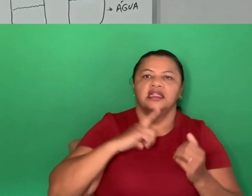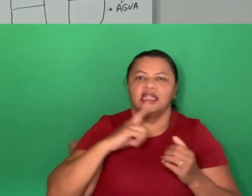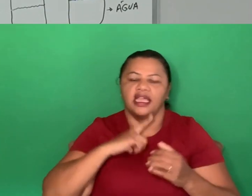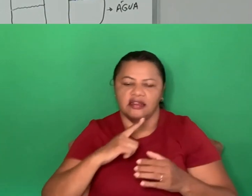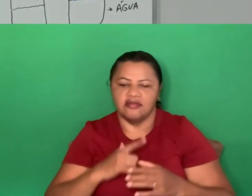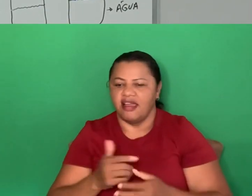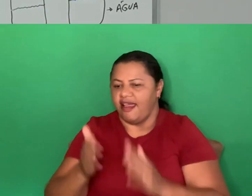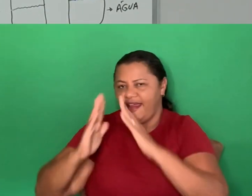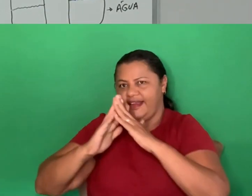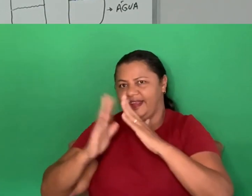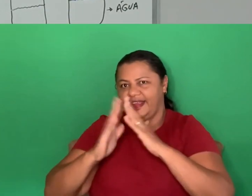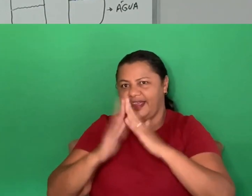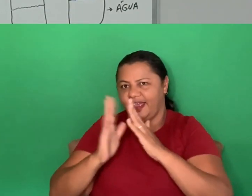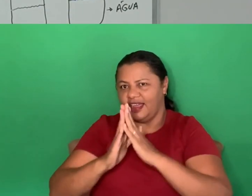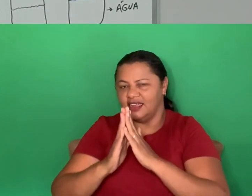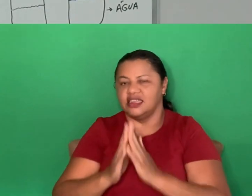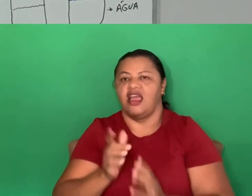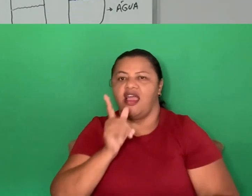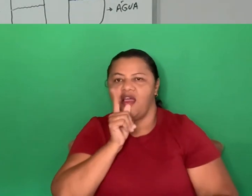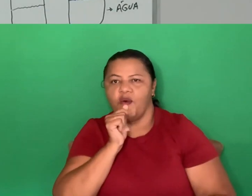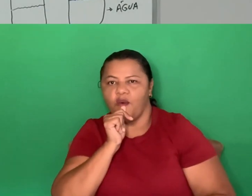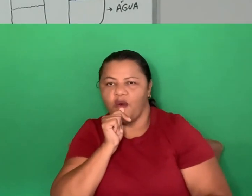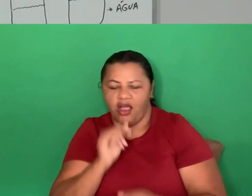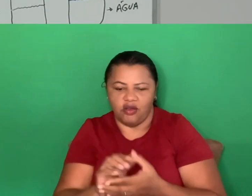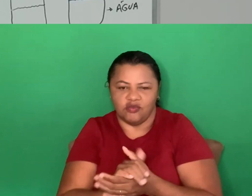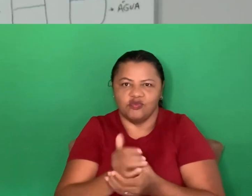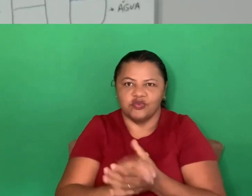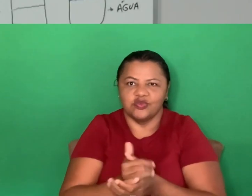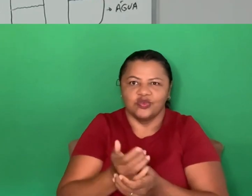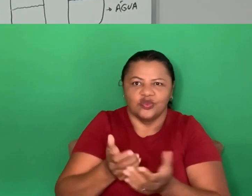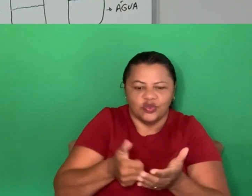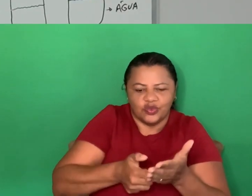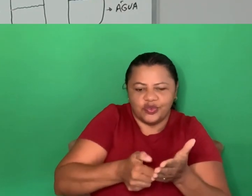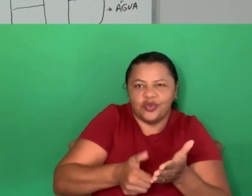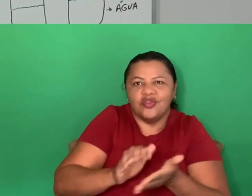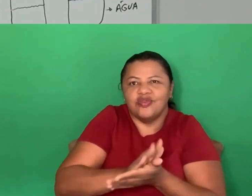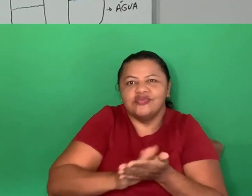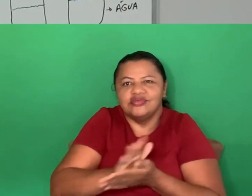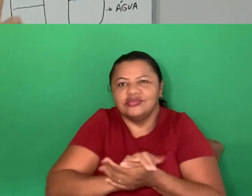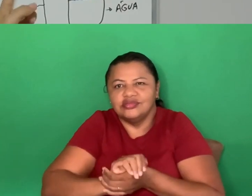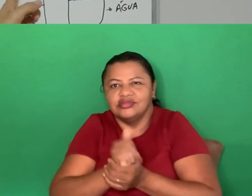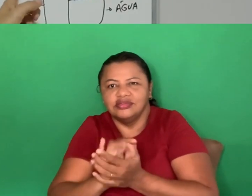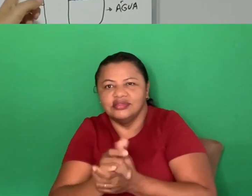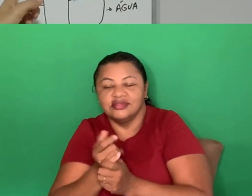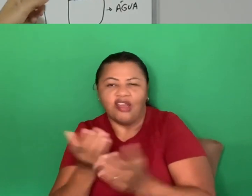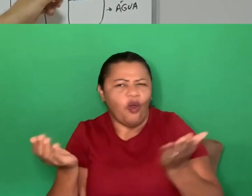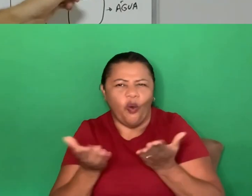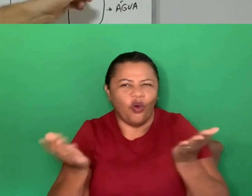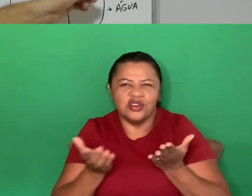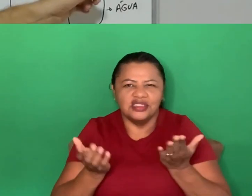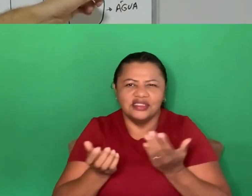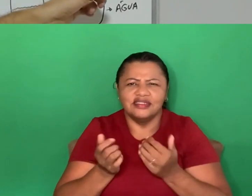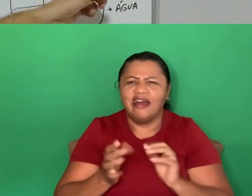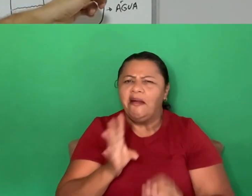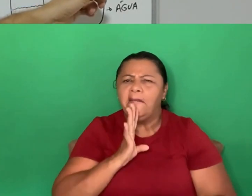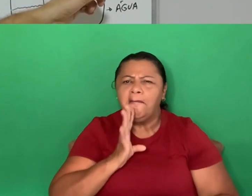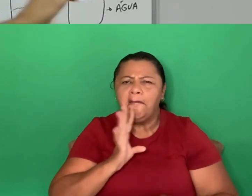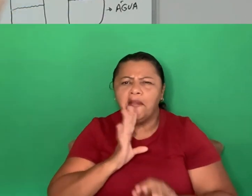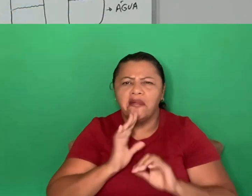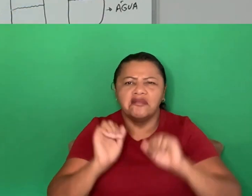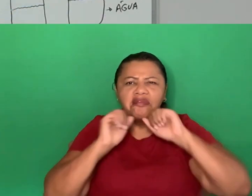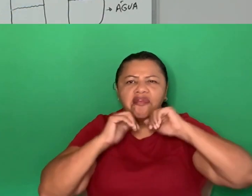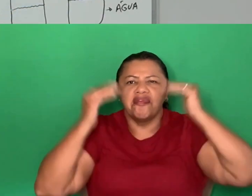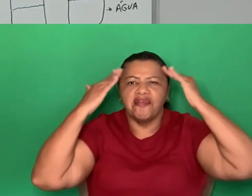de baixo são misturas. Mistura homogênea, mistura heterogênea. Tá? Esses dois exemplinhos aqui de